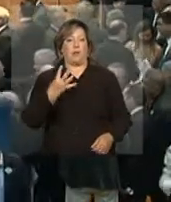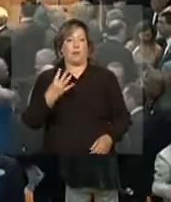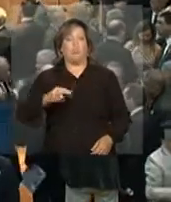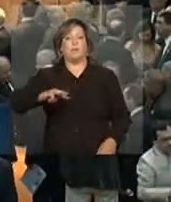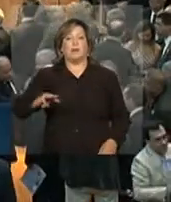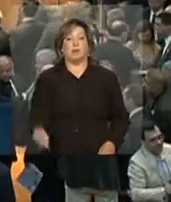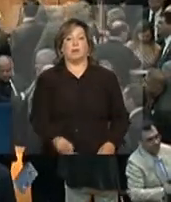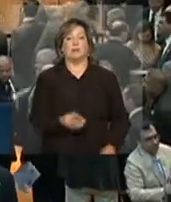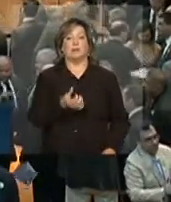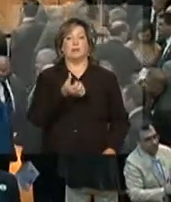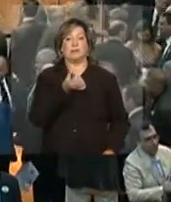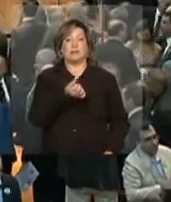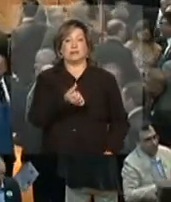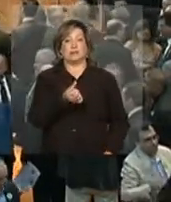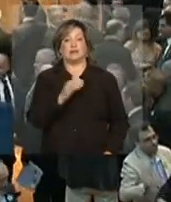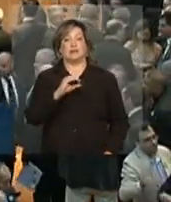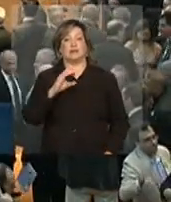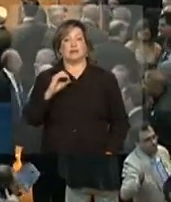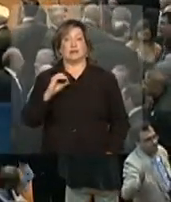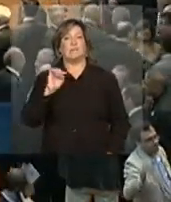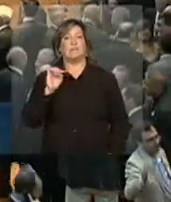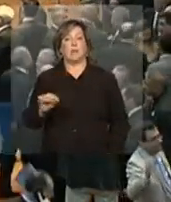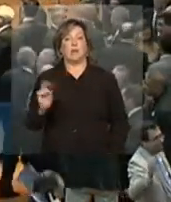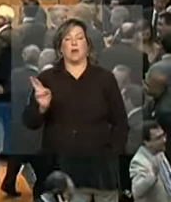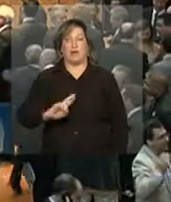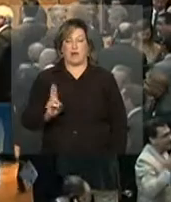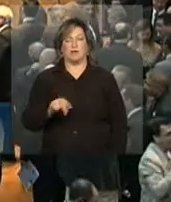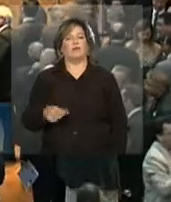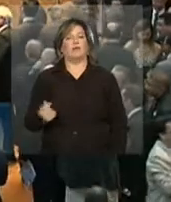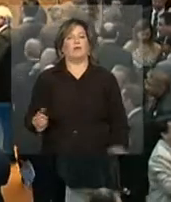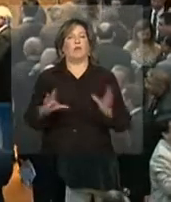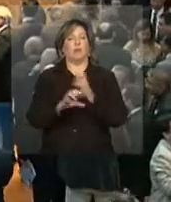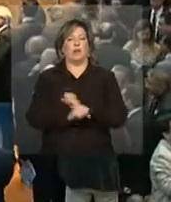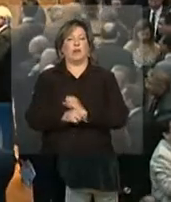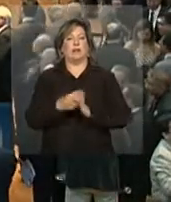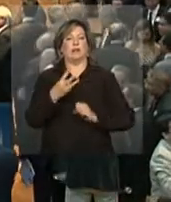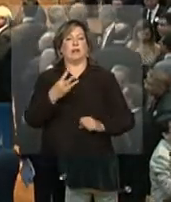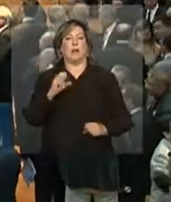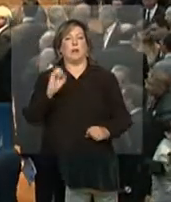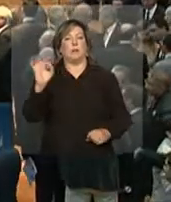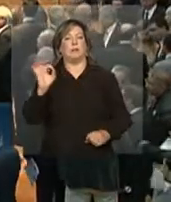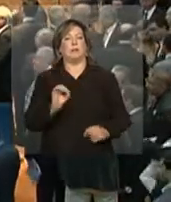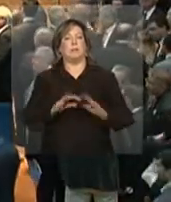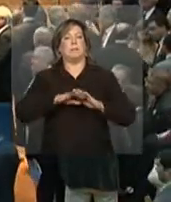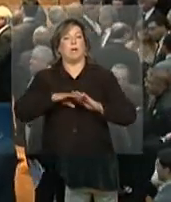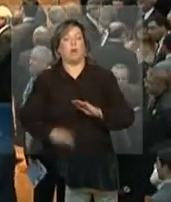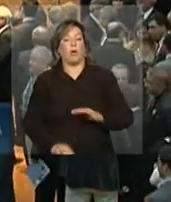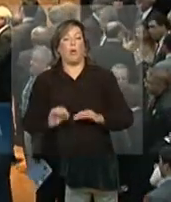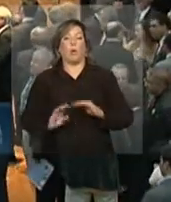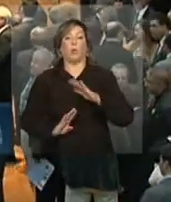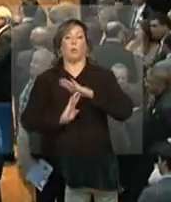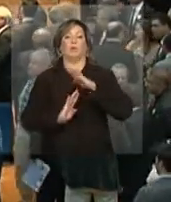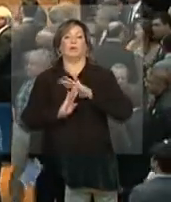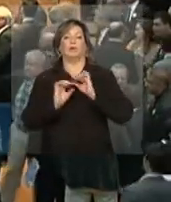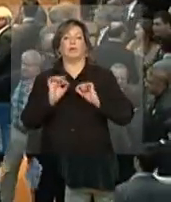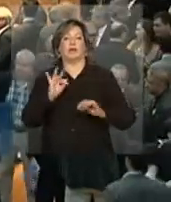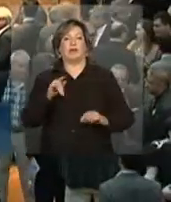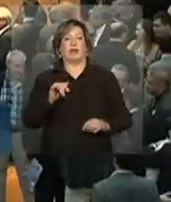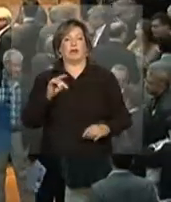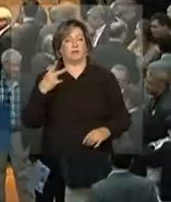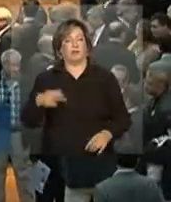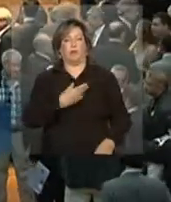mil 600 um valor aí R 38% menor que o teto fixado